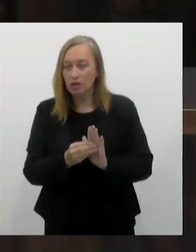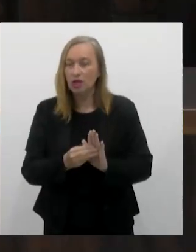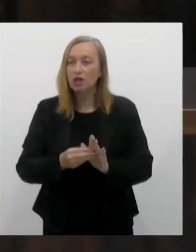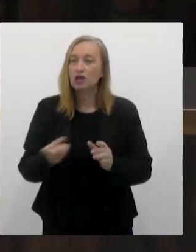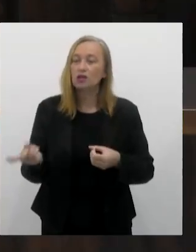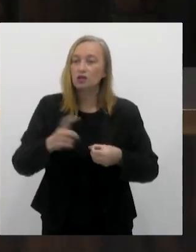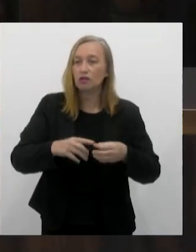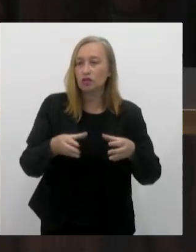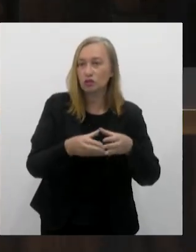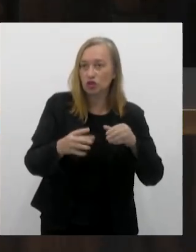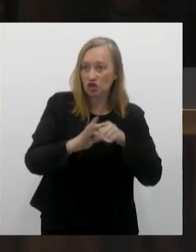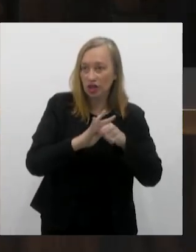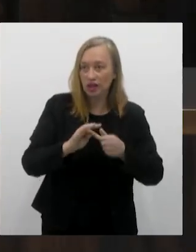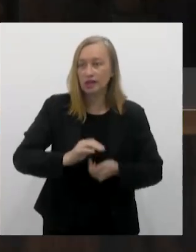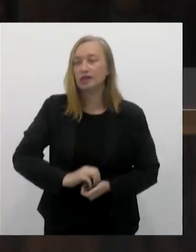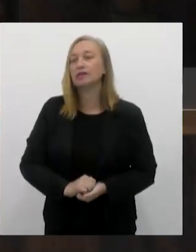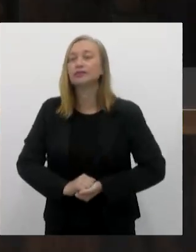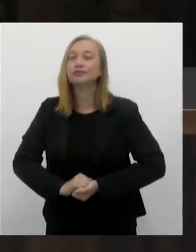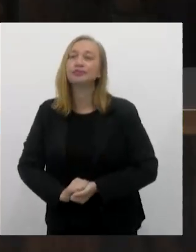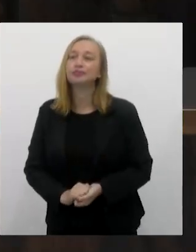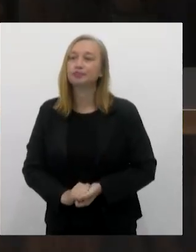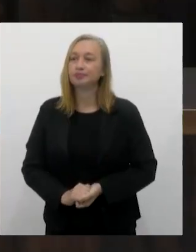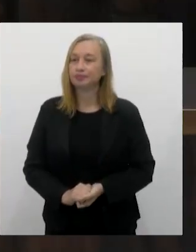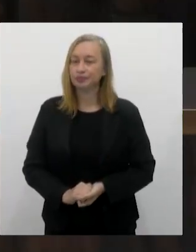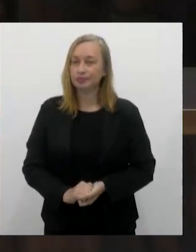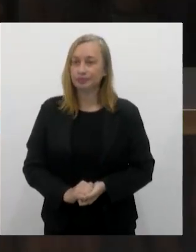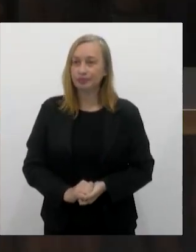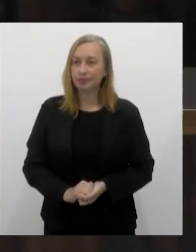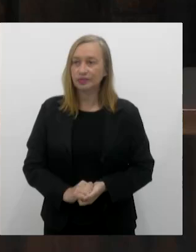às comissões técnicas.